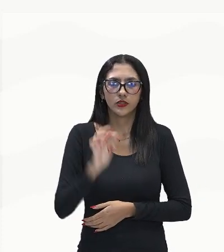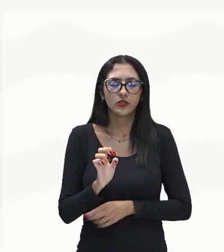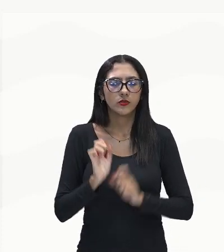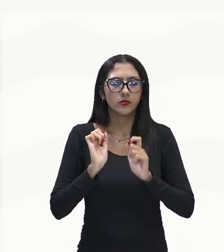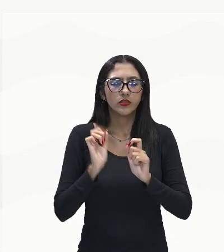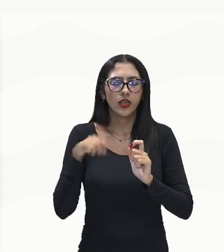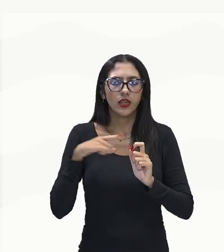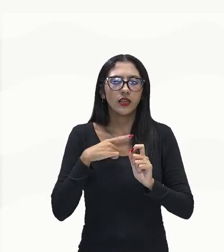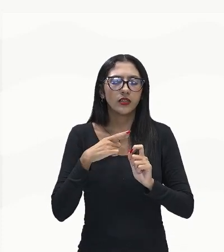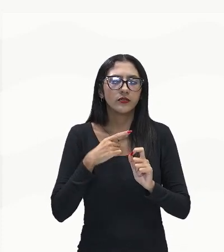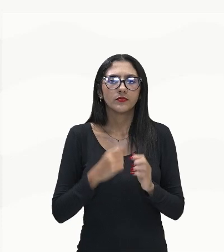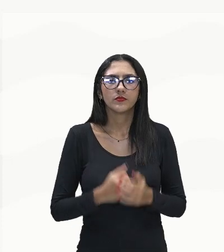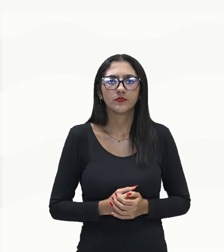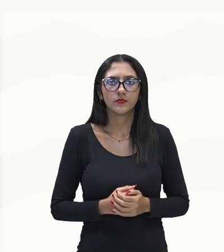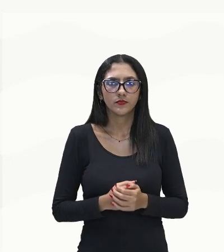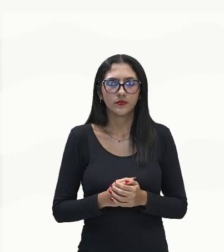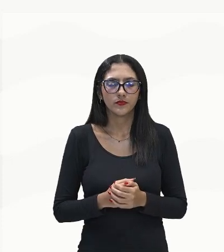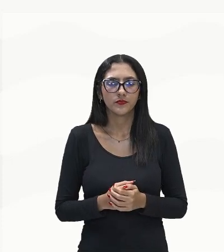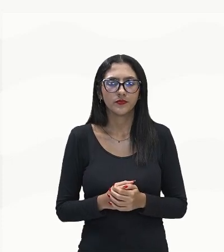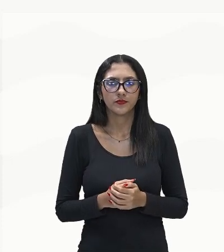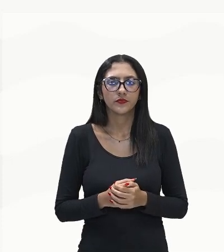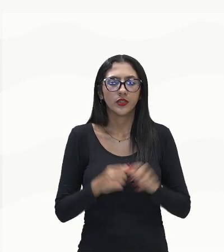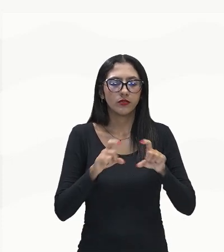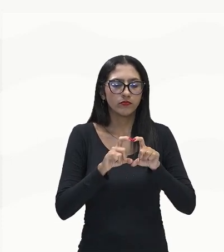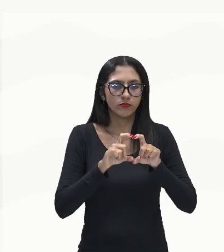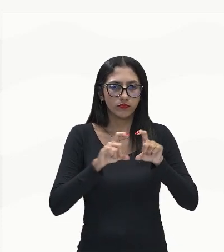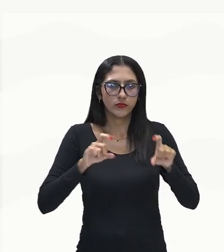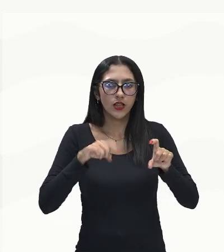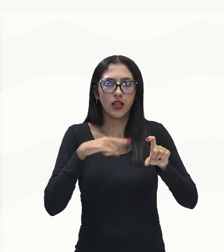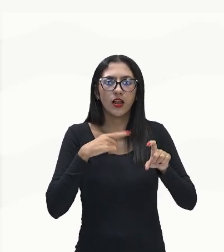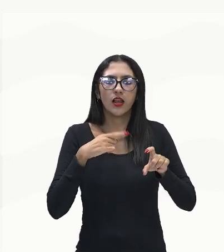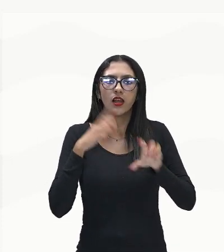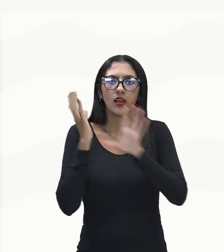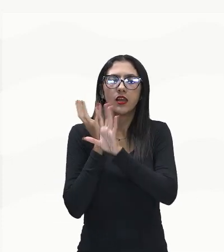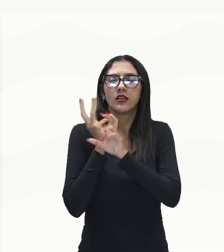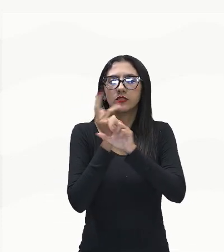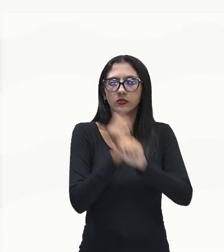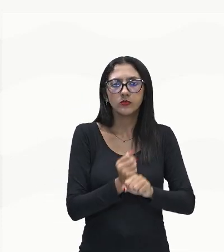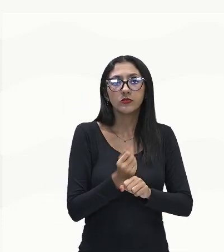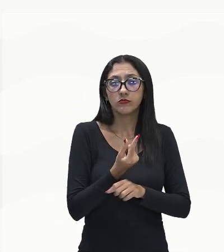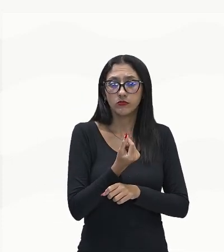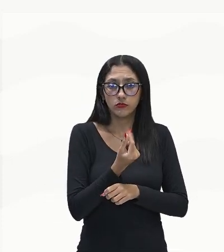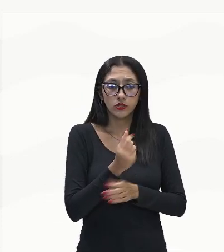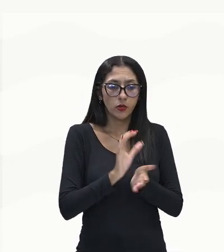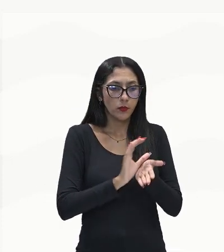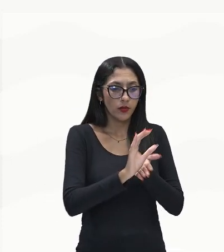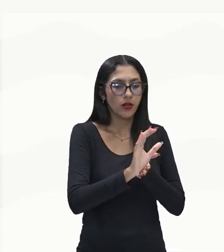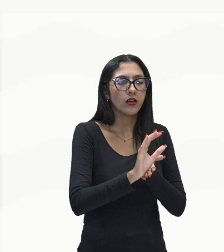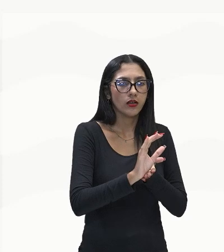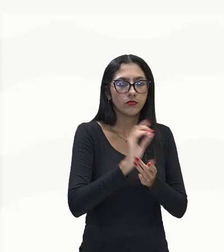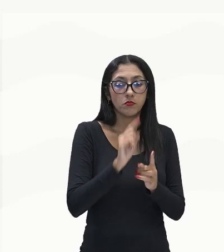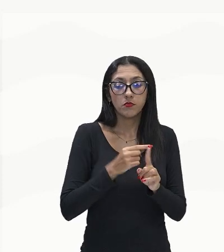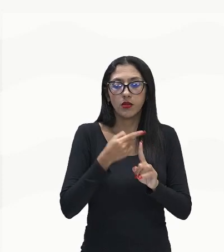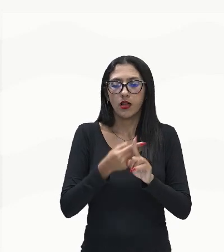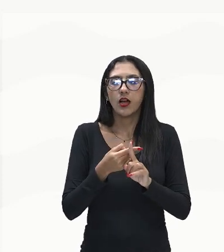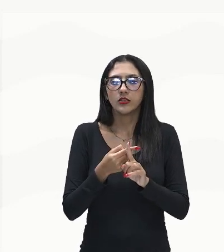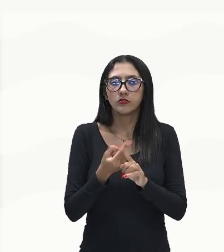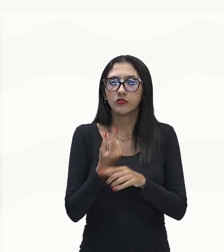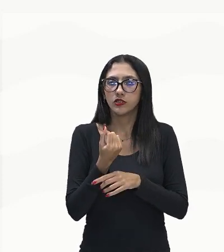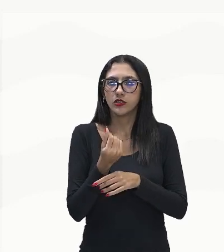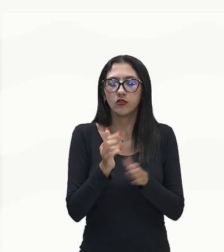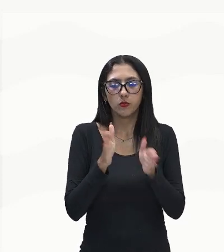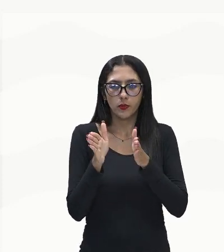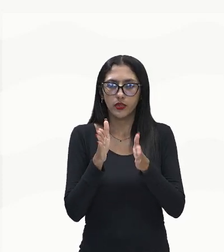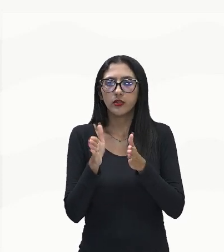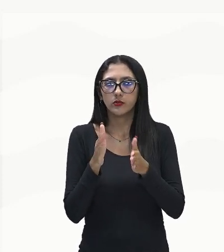o montante é justamente a junção ou a soma do capital mais os juros, tá? Então, nós temos